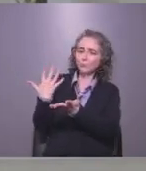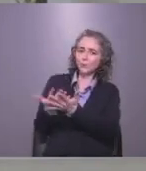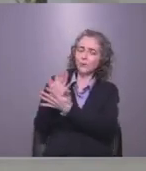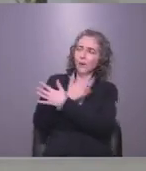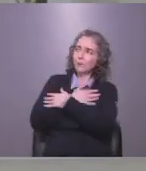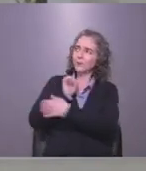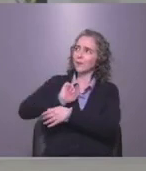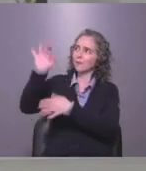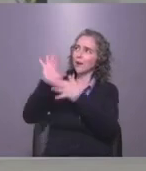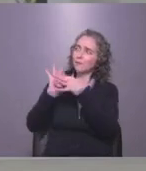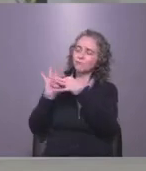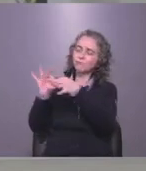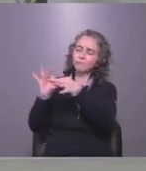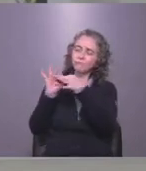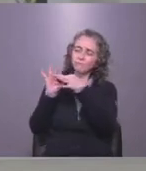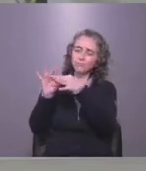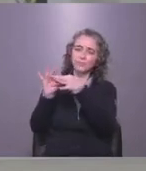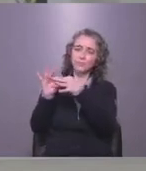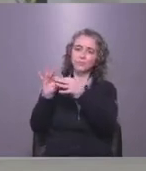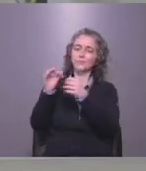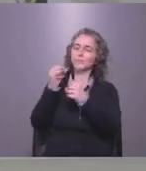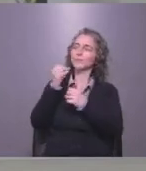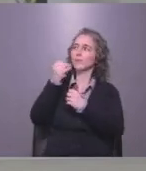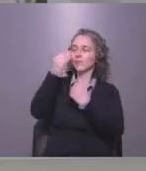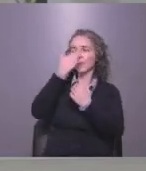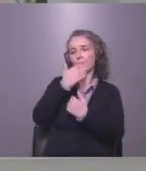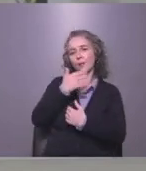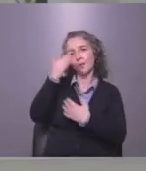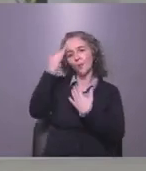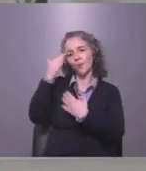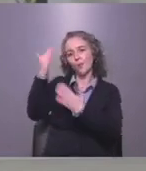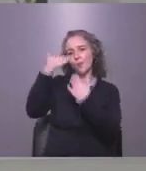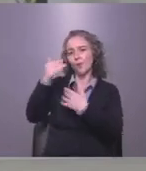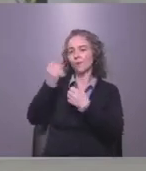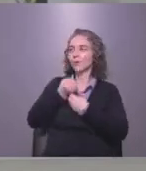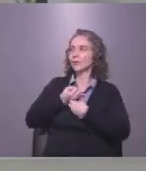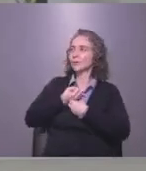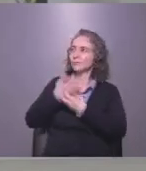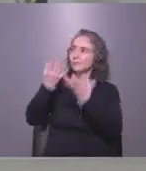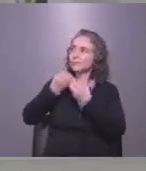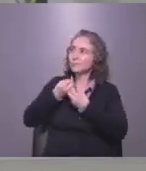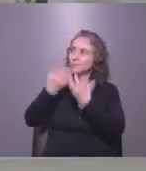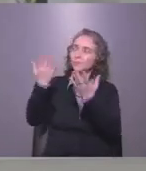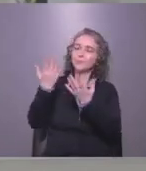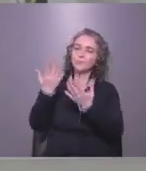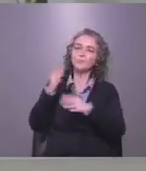amizade, para cantarmos os vossos louvores por Jesus Cristo, vosso Filho.